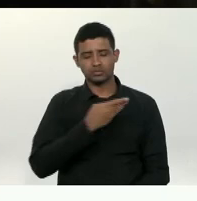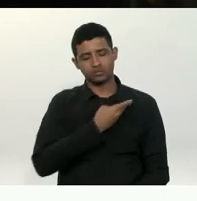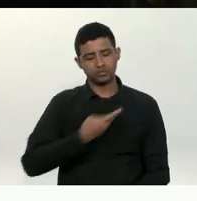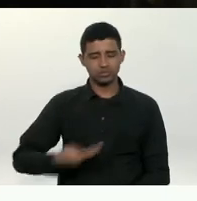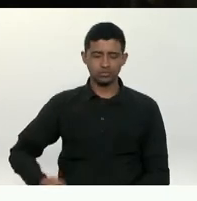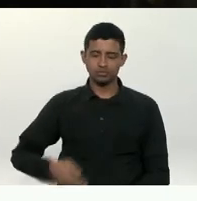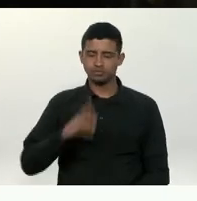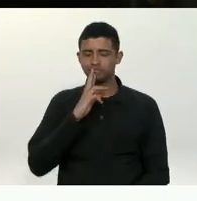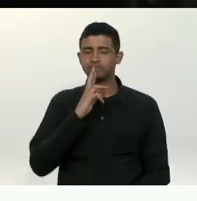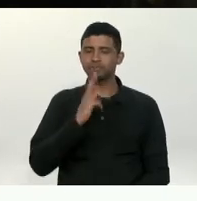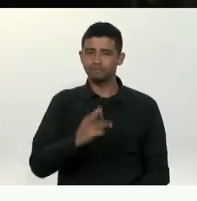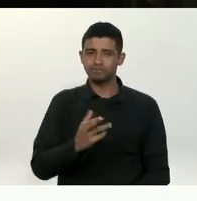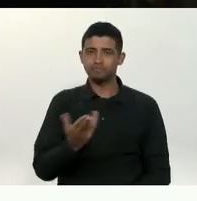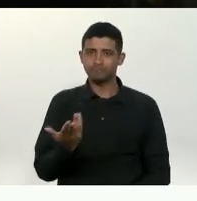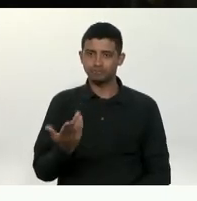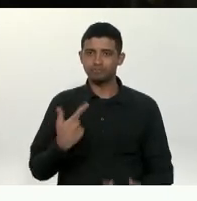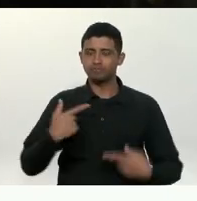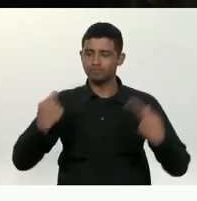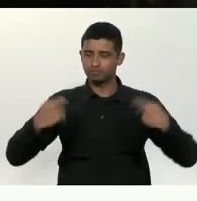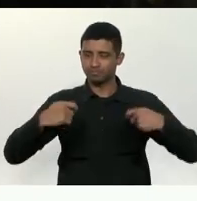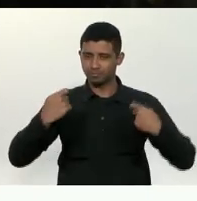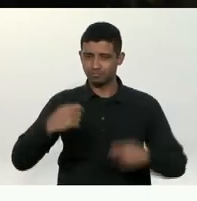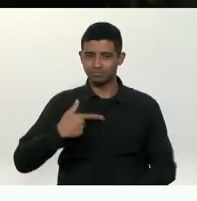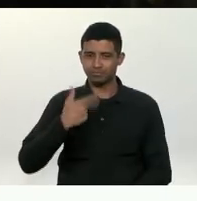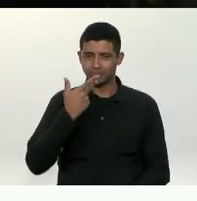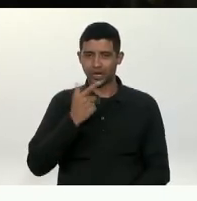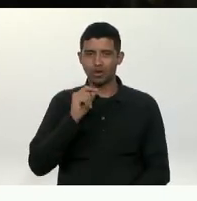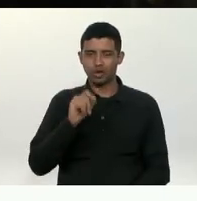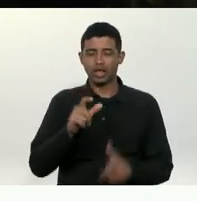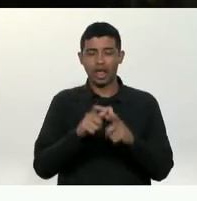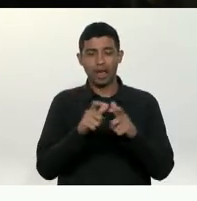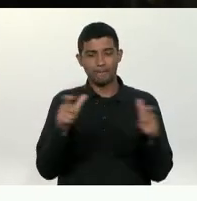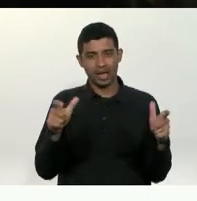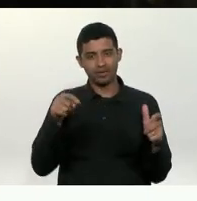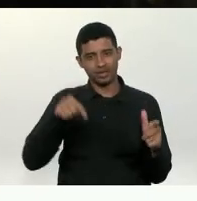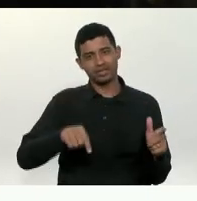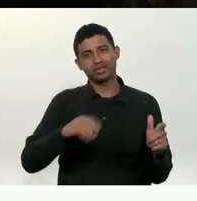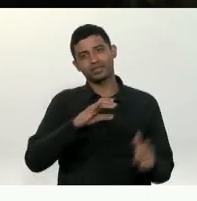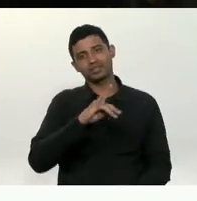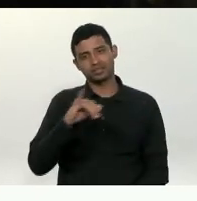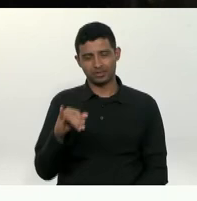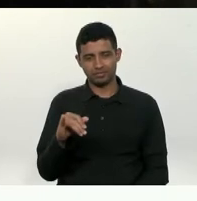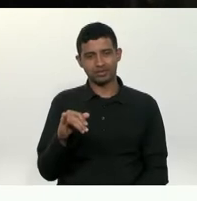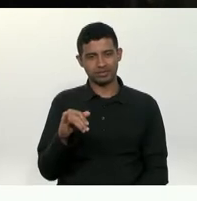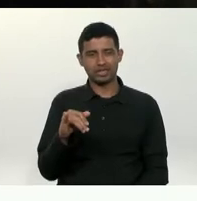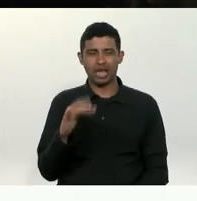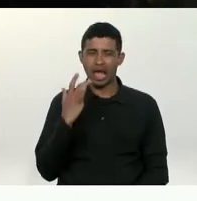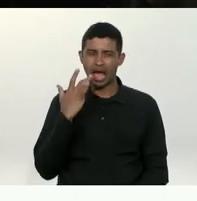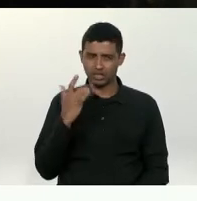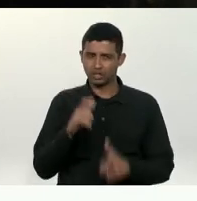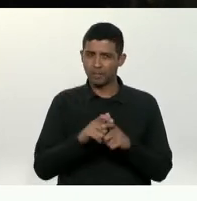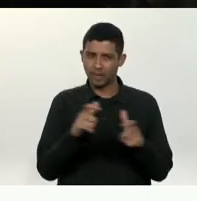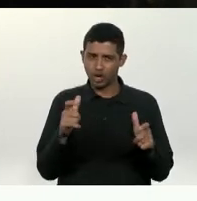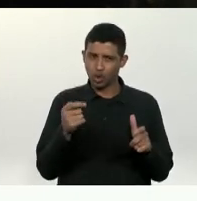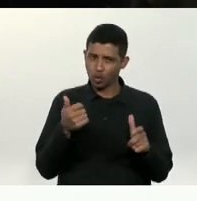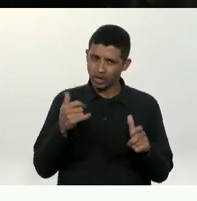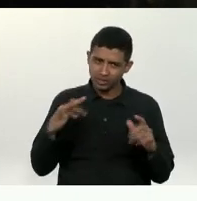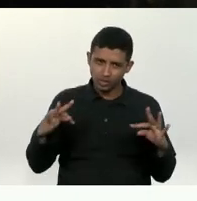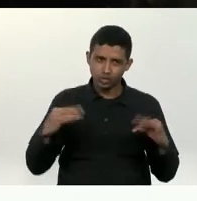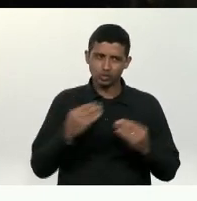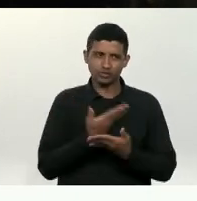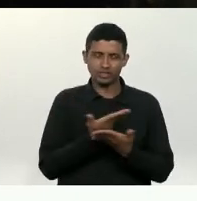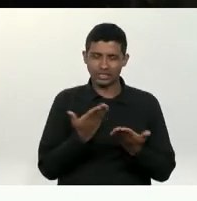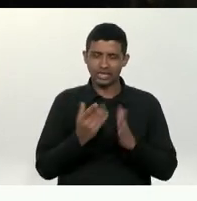eu não posso deixar de salientar, que a maioria dos membros dessa CPI, acho que em larga escala,